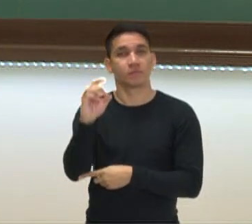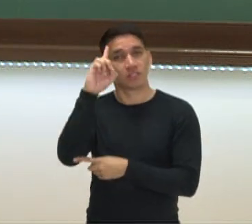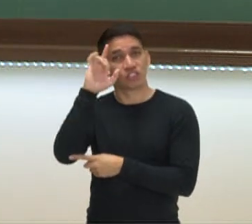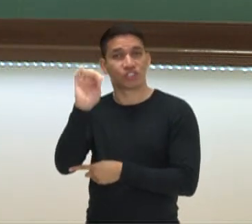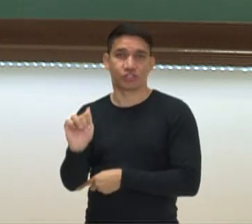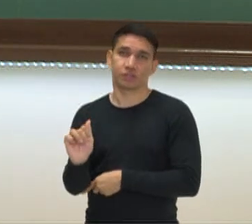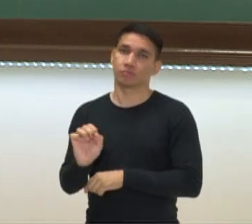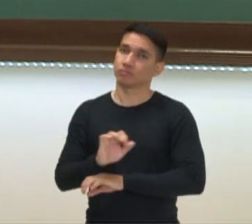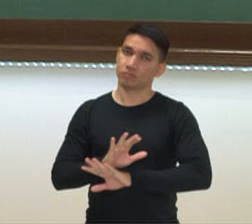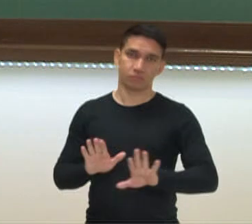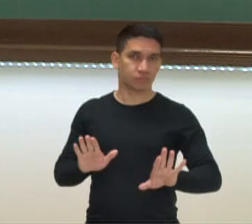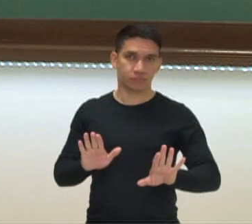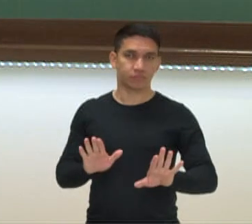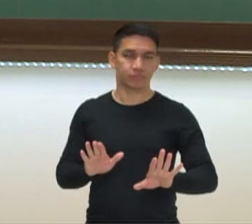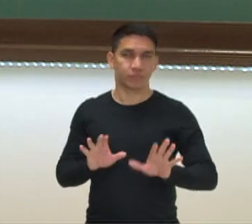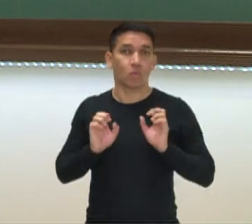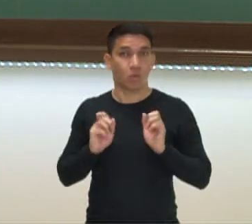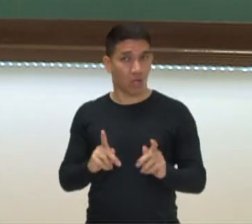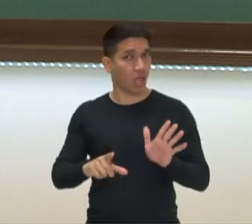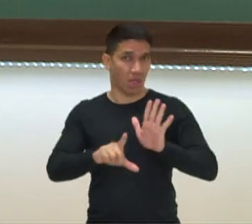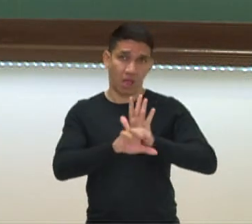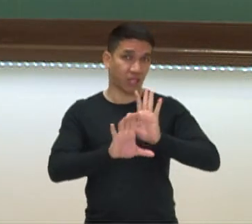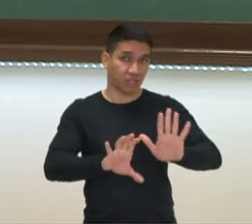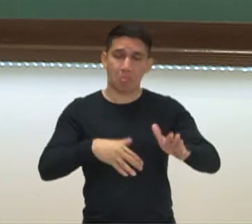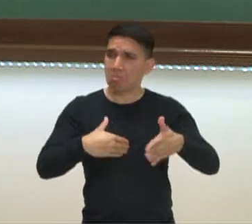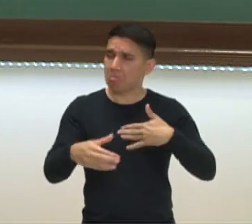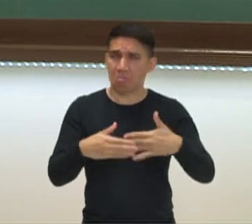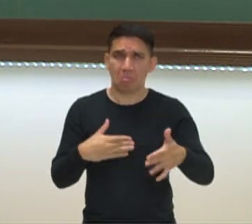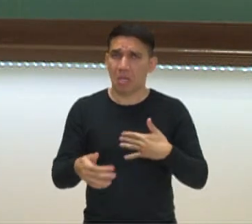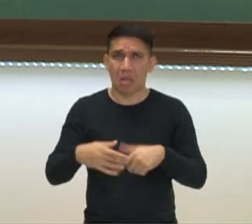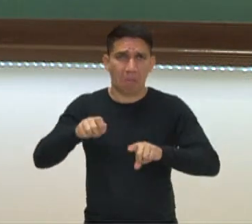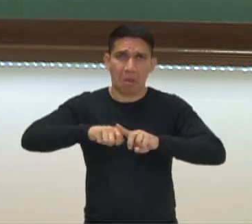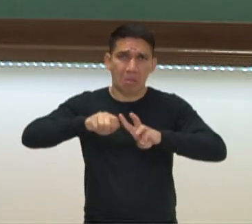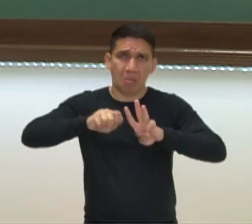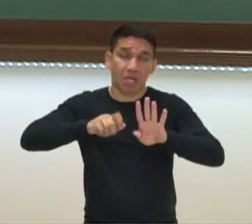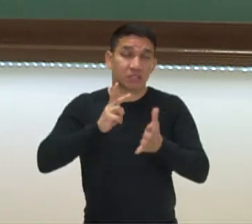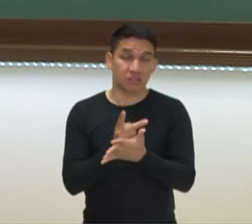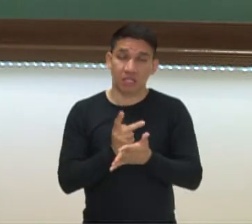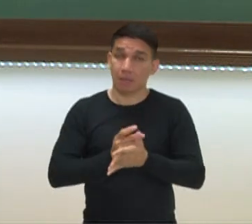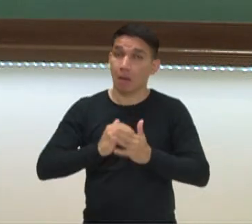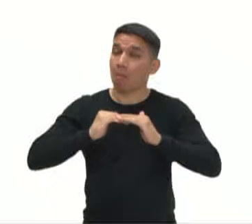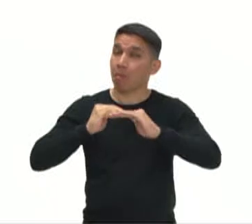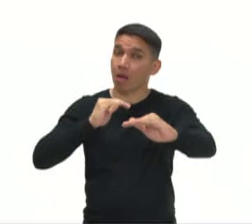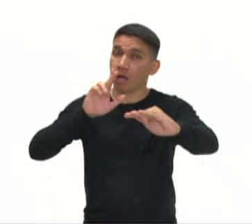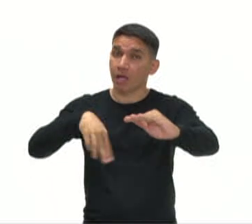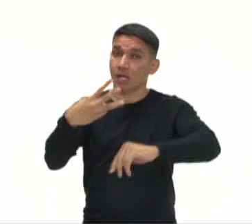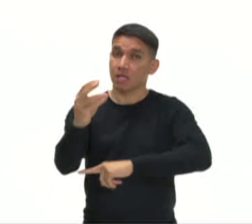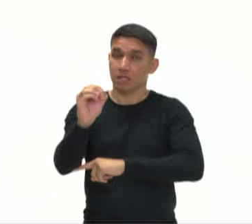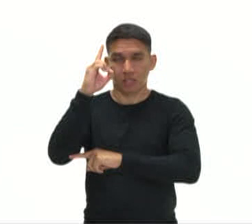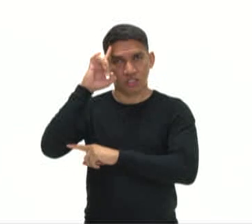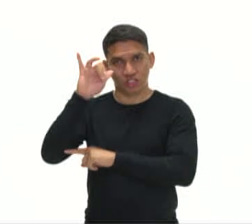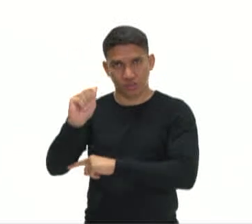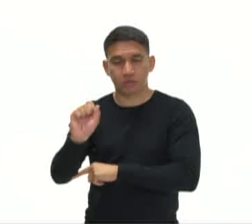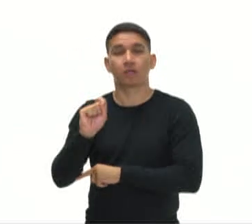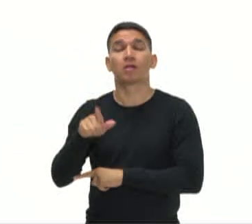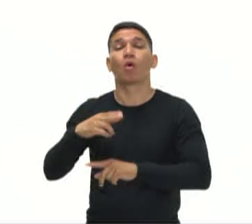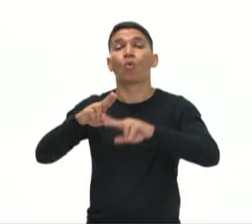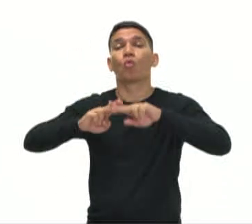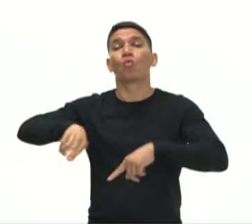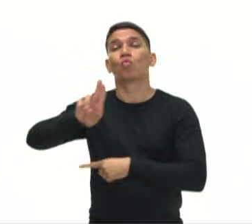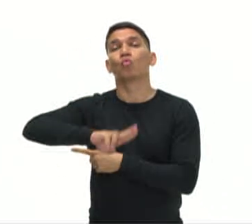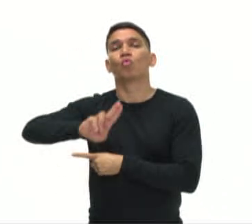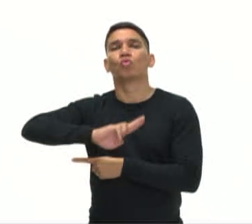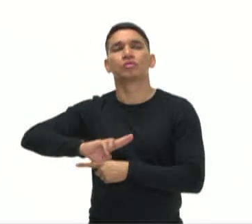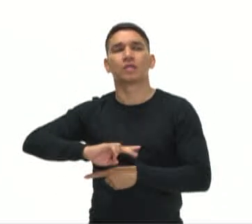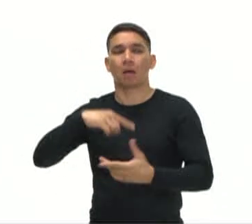sempre 30 dias, tá? Dependente do mês. Então é 30 dias. Utilize como tarifa de energia